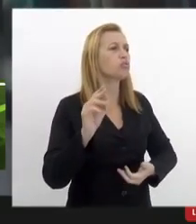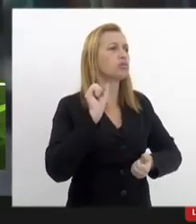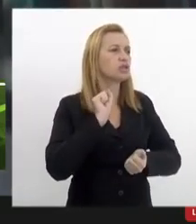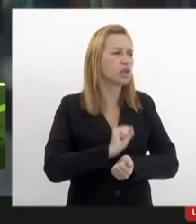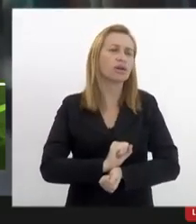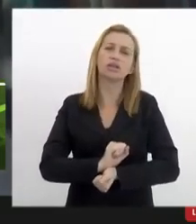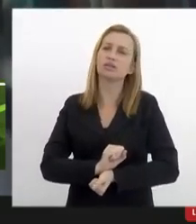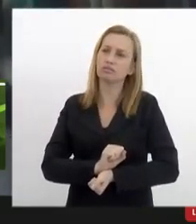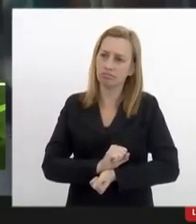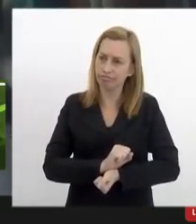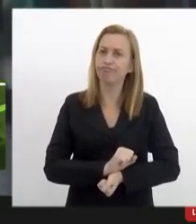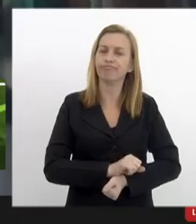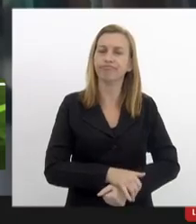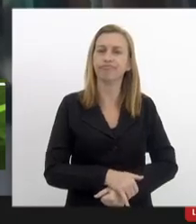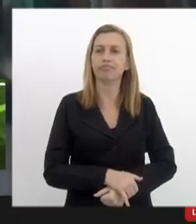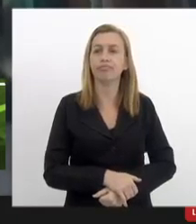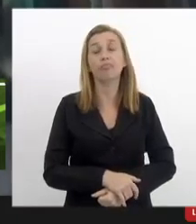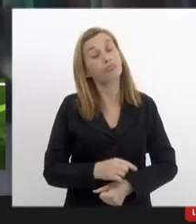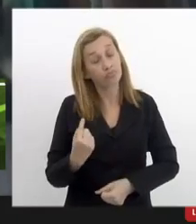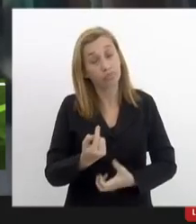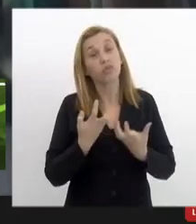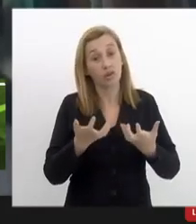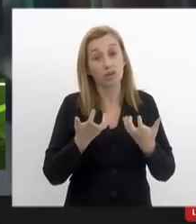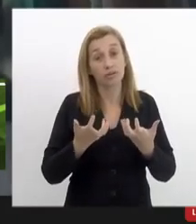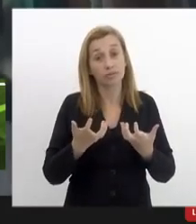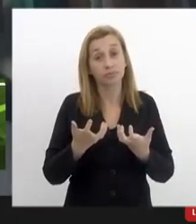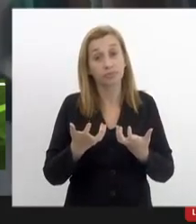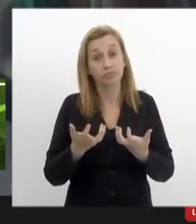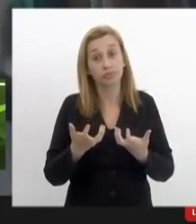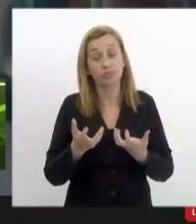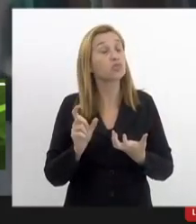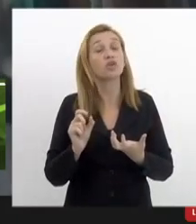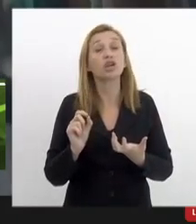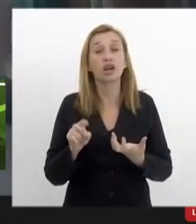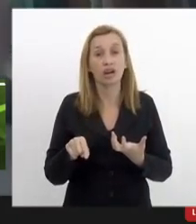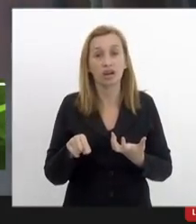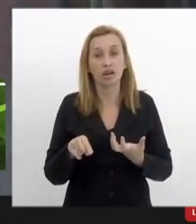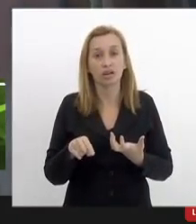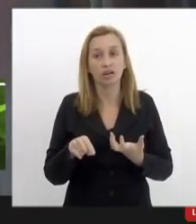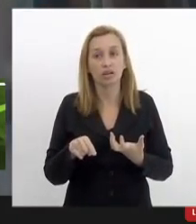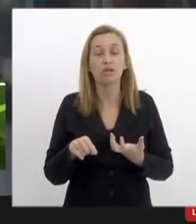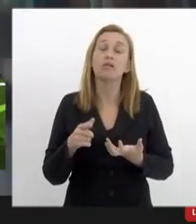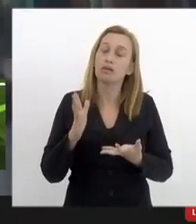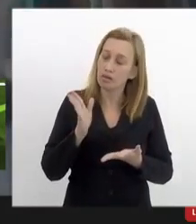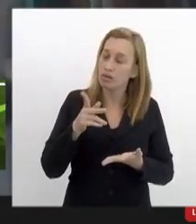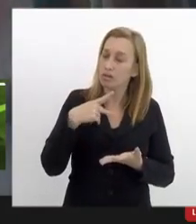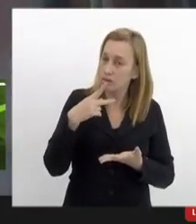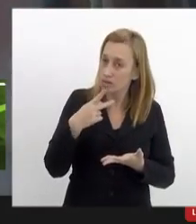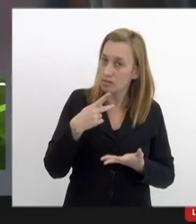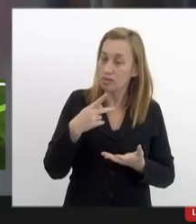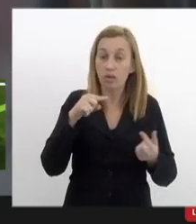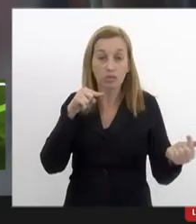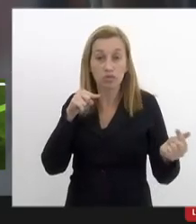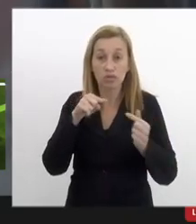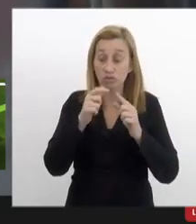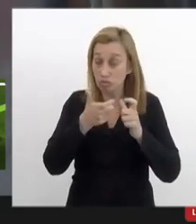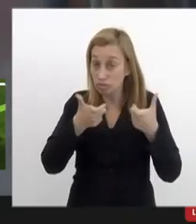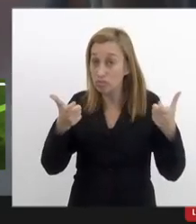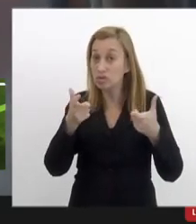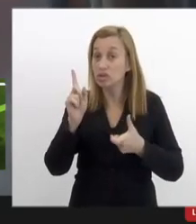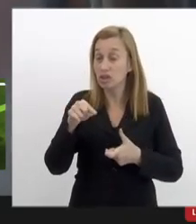aguardando o que nós queremos. O que, que é? Eu falei, o meu grande objetivo